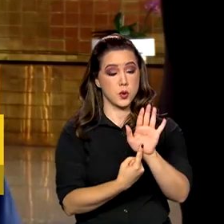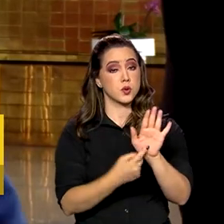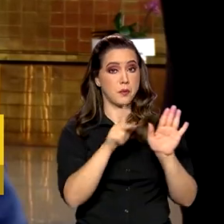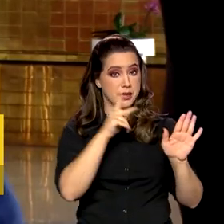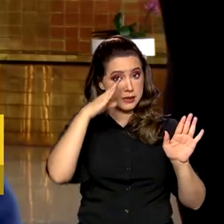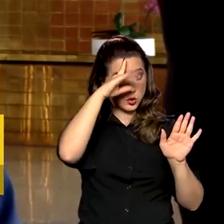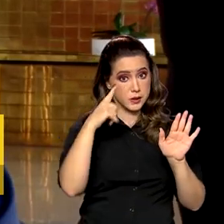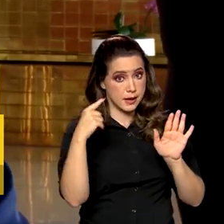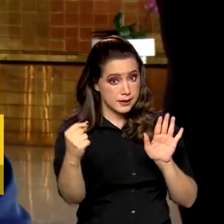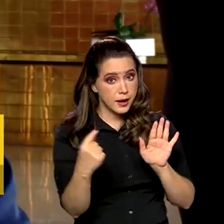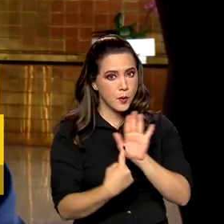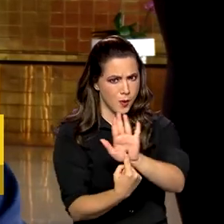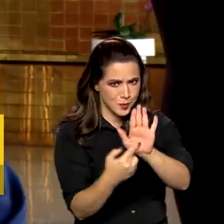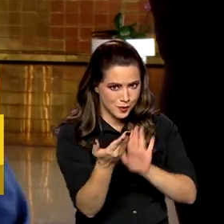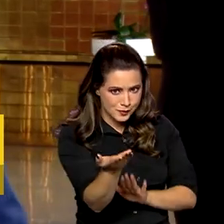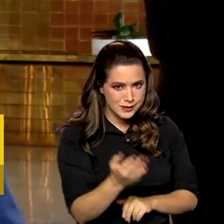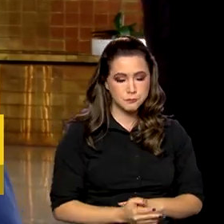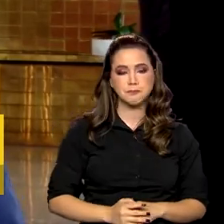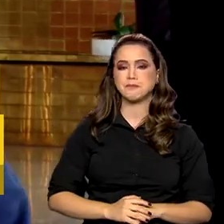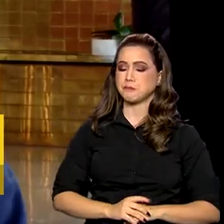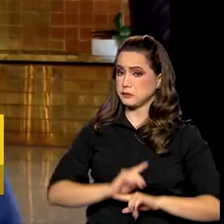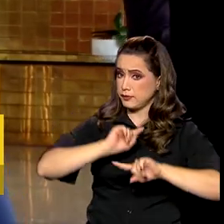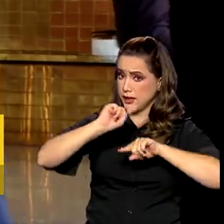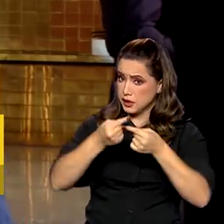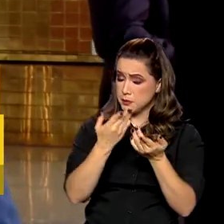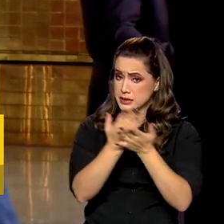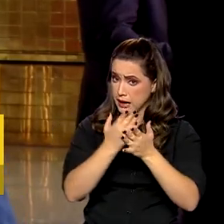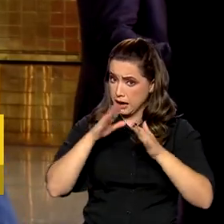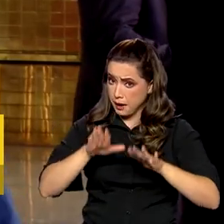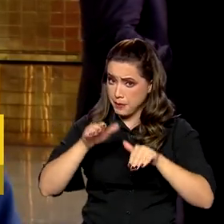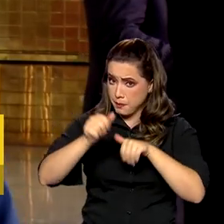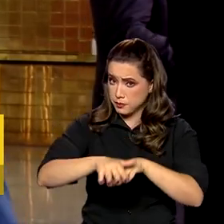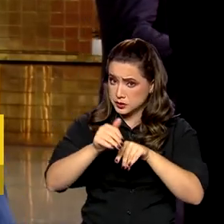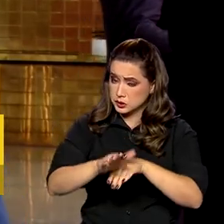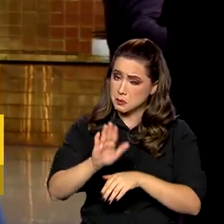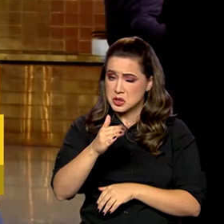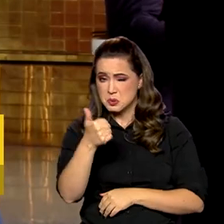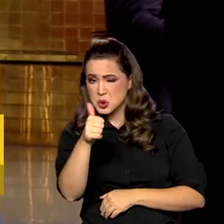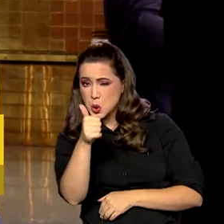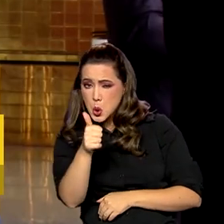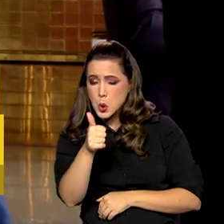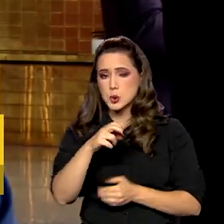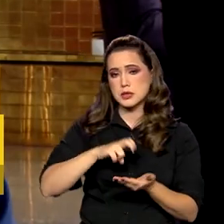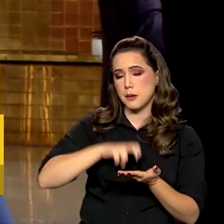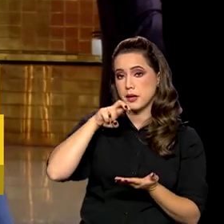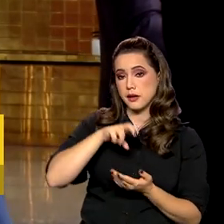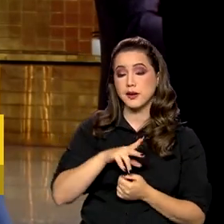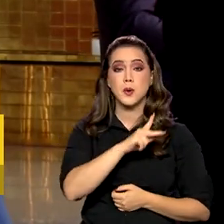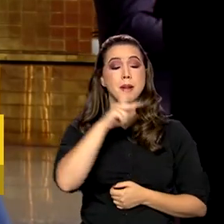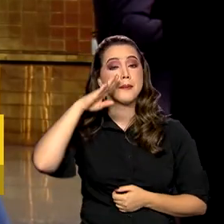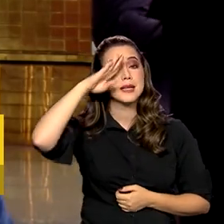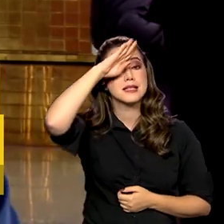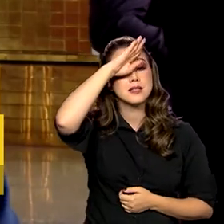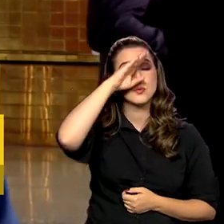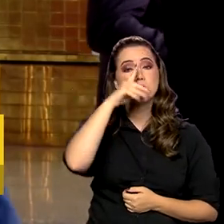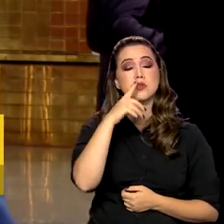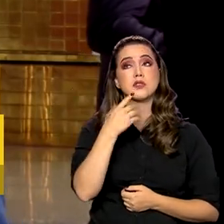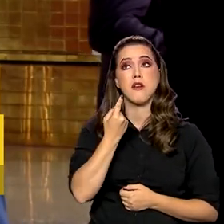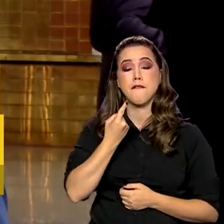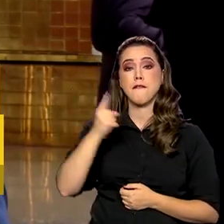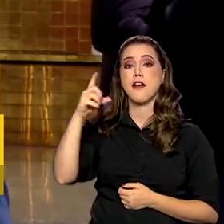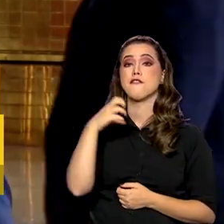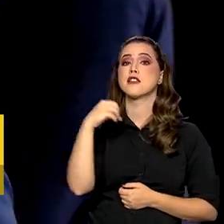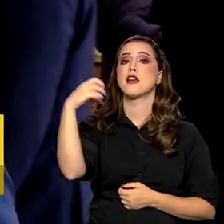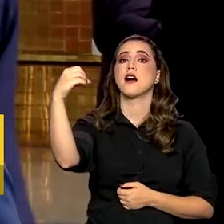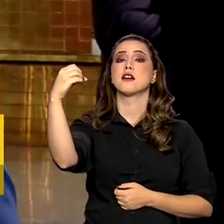presidente. Lembrando, viu, Paulinho, que após o desfile aqui em Brasília, que deve terminar por volta das 11 horas da manhã, o presidente Jair Bolsonaro segue